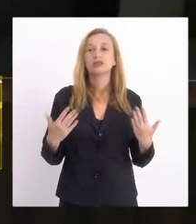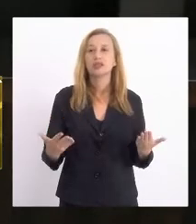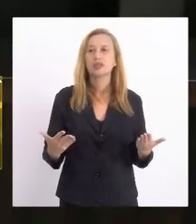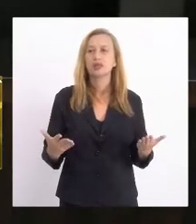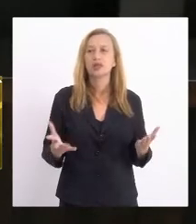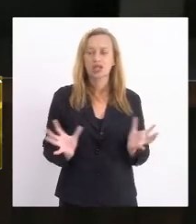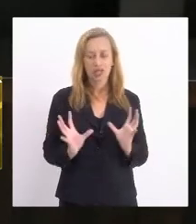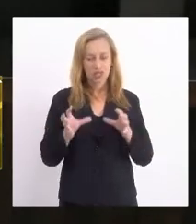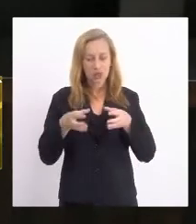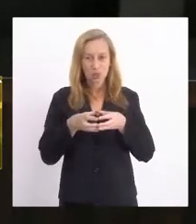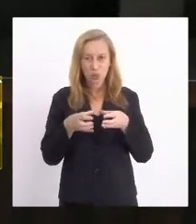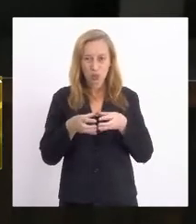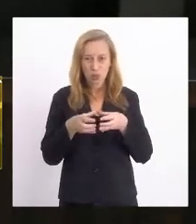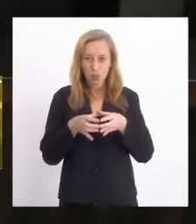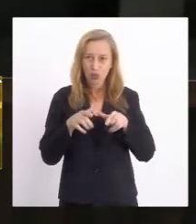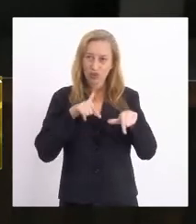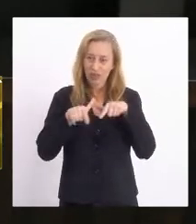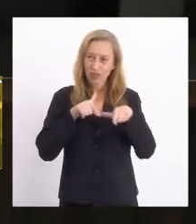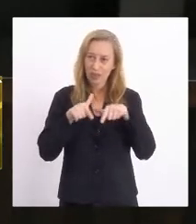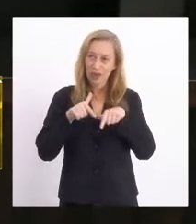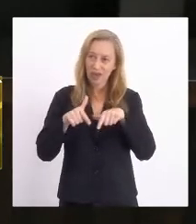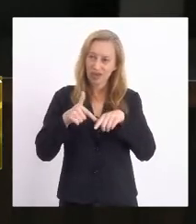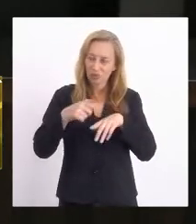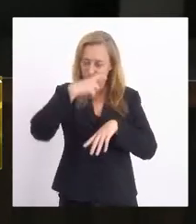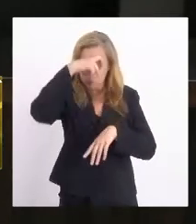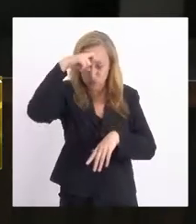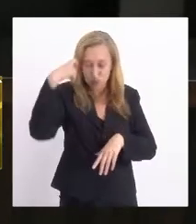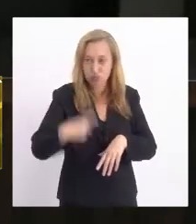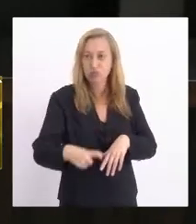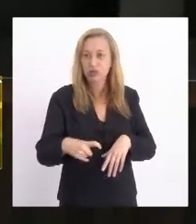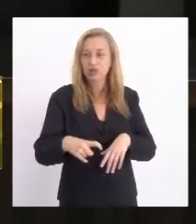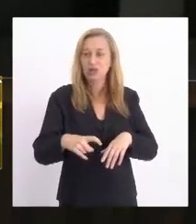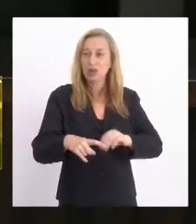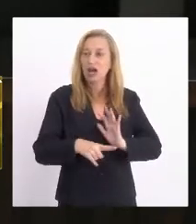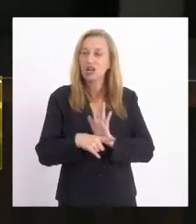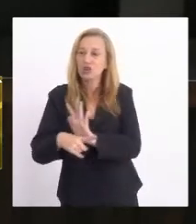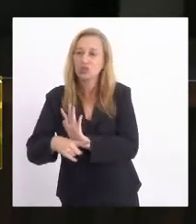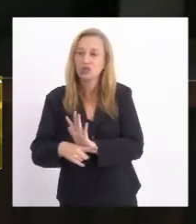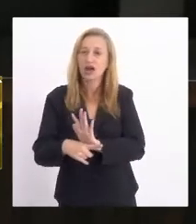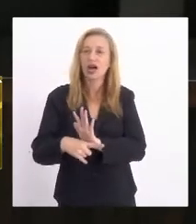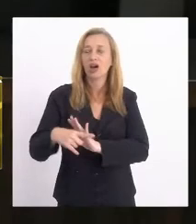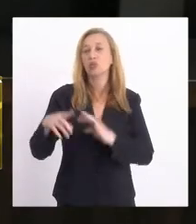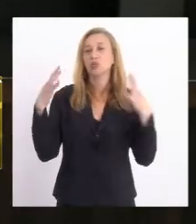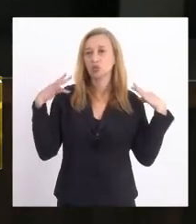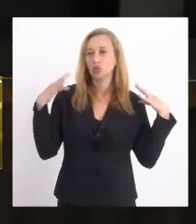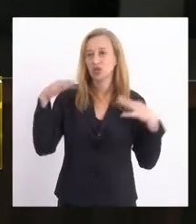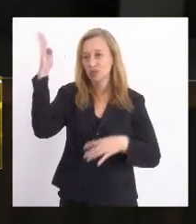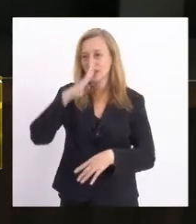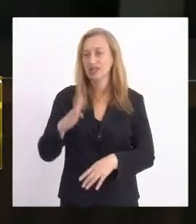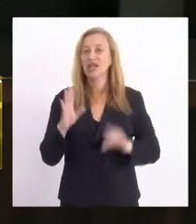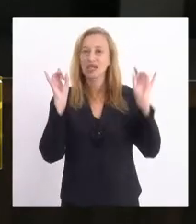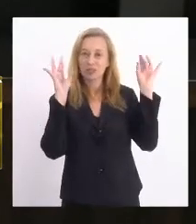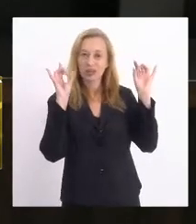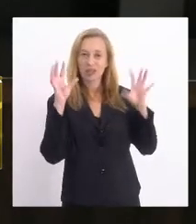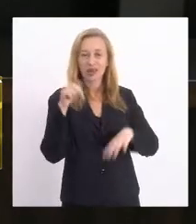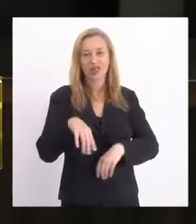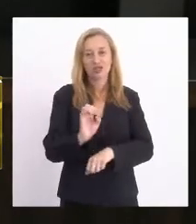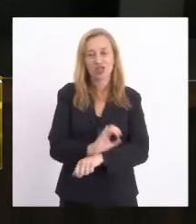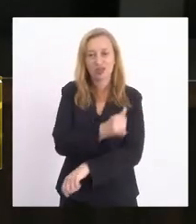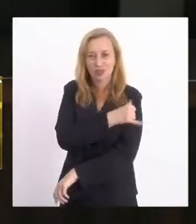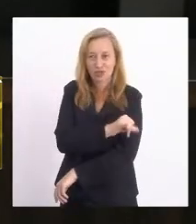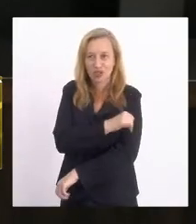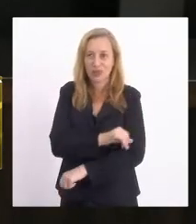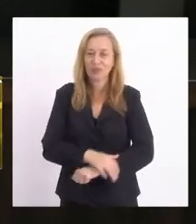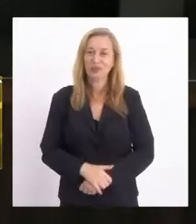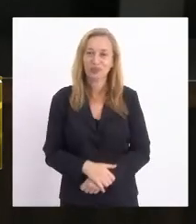esse time essa equipe que vem trabalhando arduamente a favor do Turismo brasileiro mas especial aqui no nosso Estado do Rio de